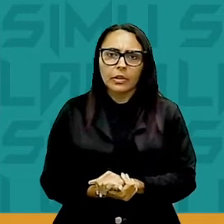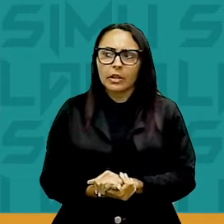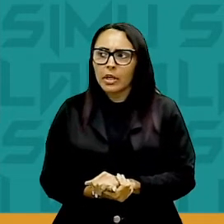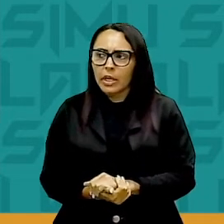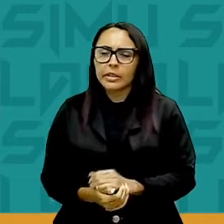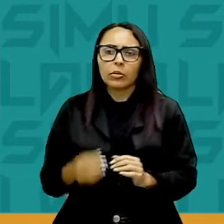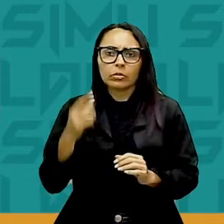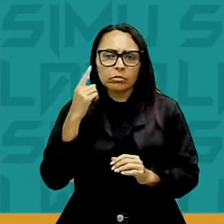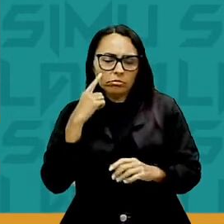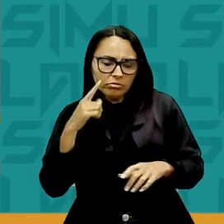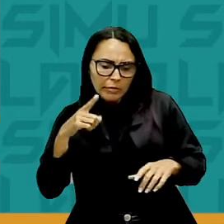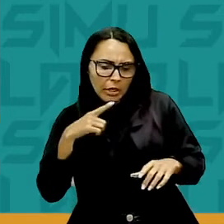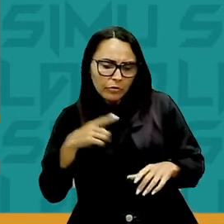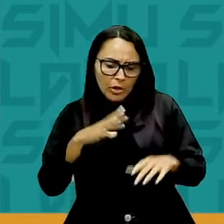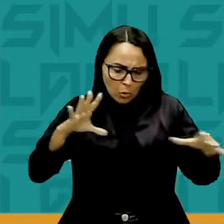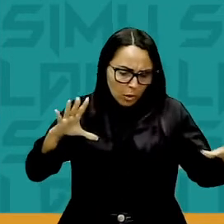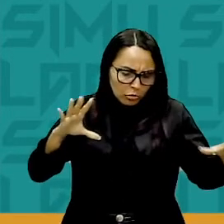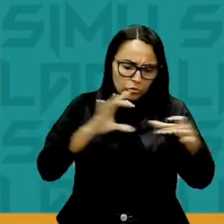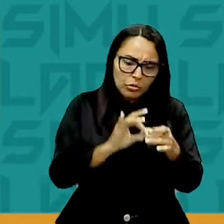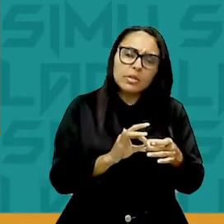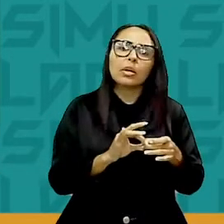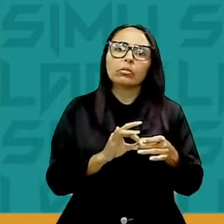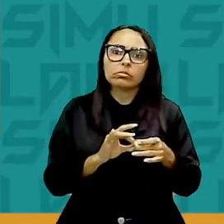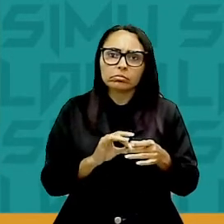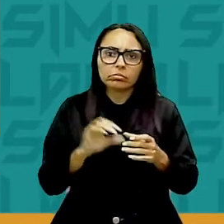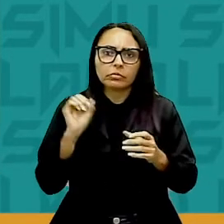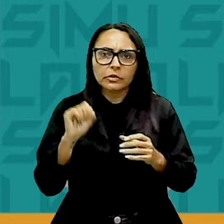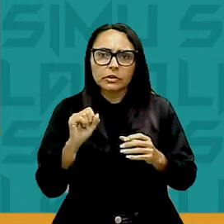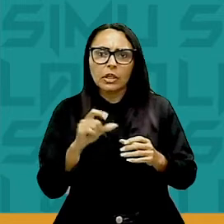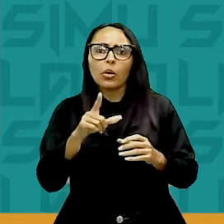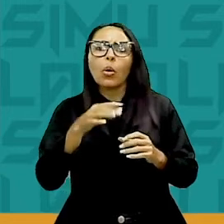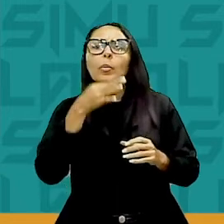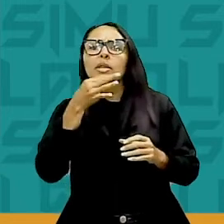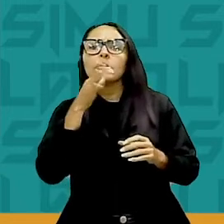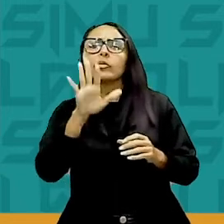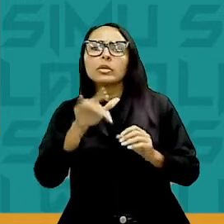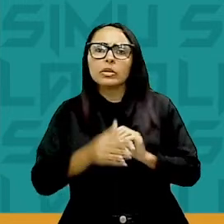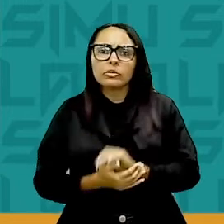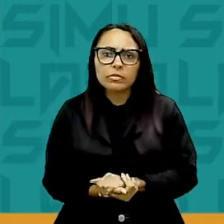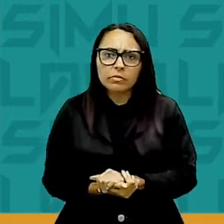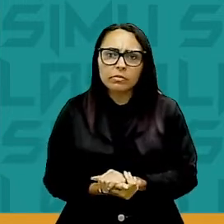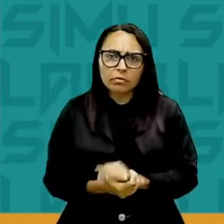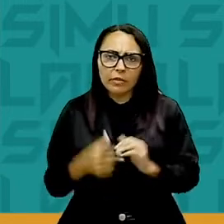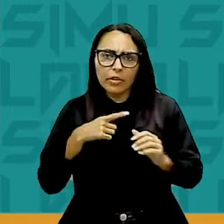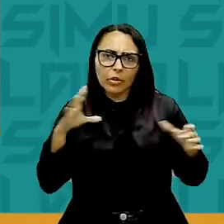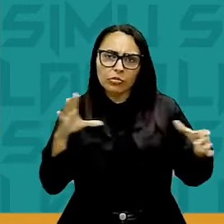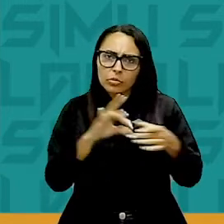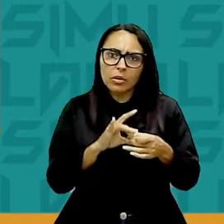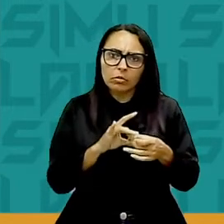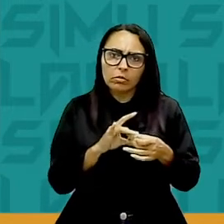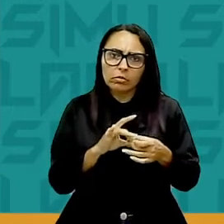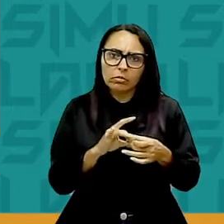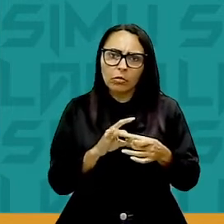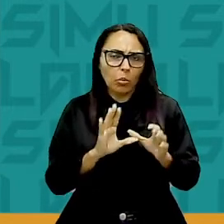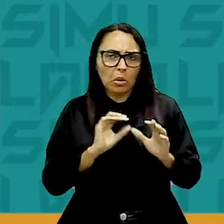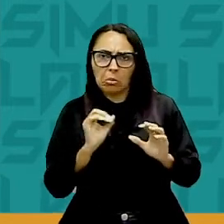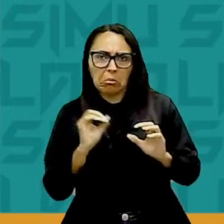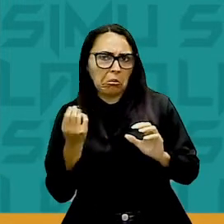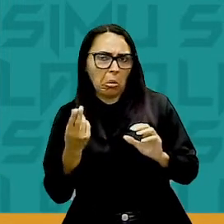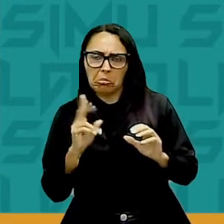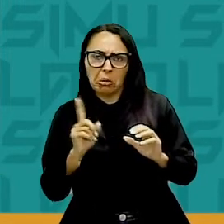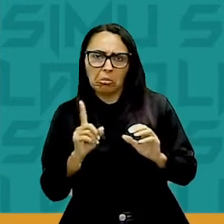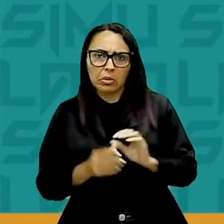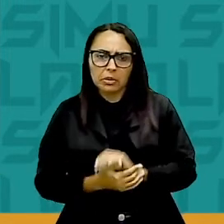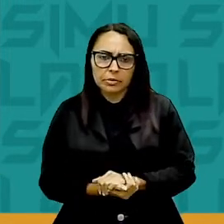houve ali o quê? Uma junção. Não houve, não? O que é que vocês acham? Houve uma junção ou não? Houve uma